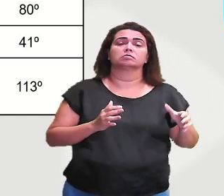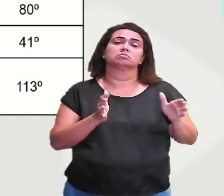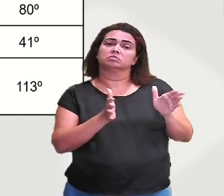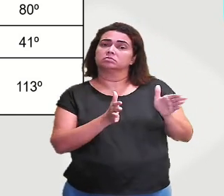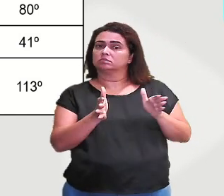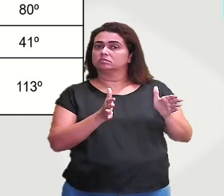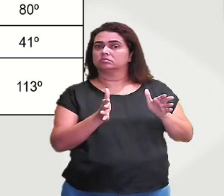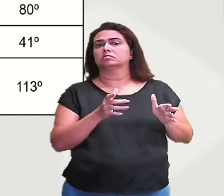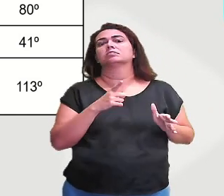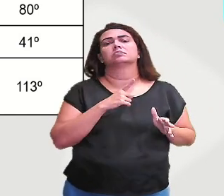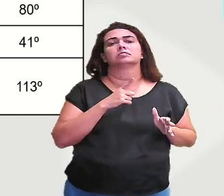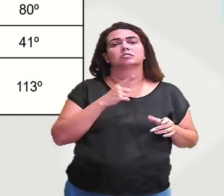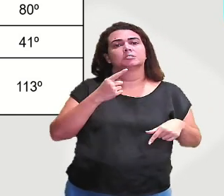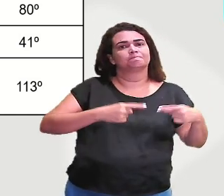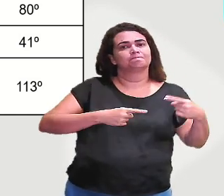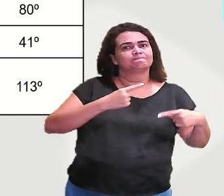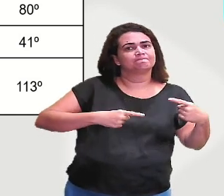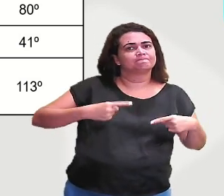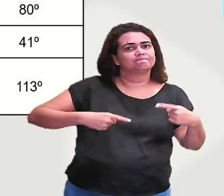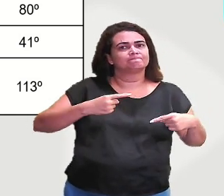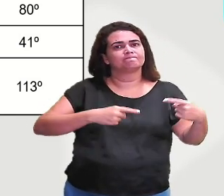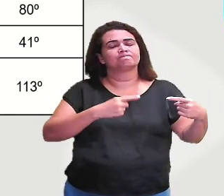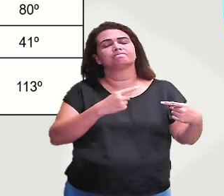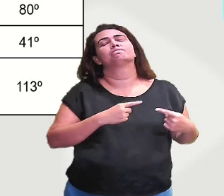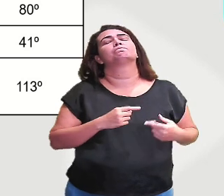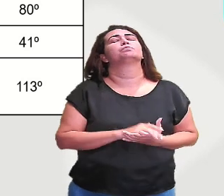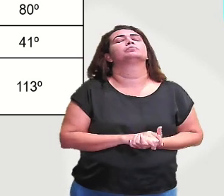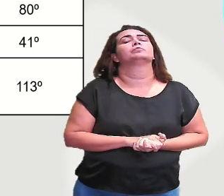na importações. A China é o 2º maior